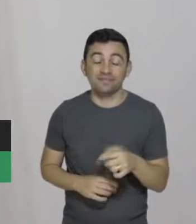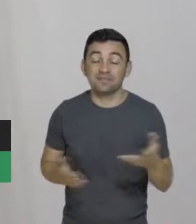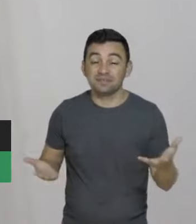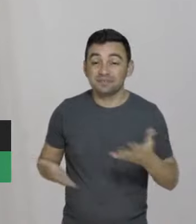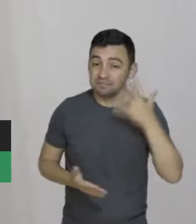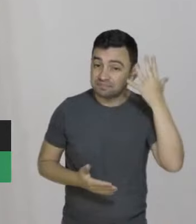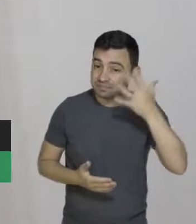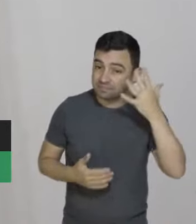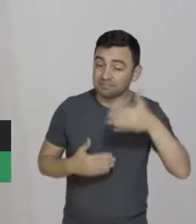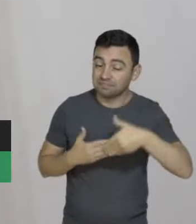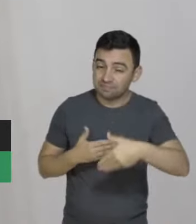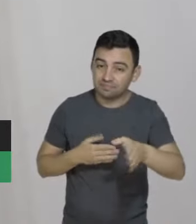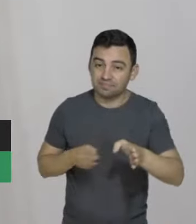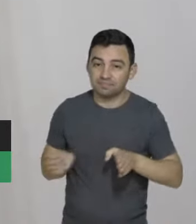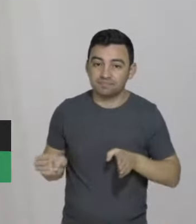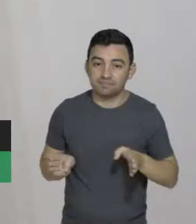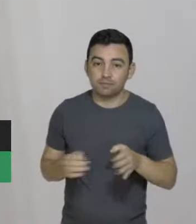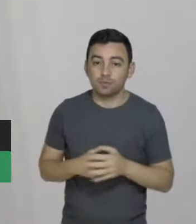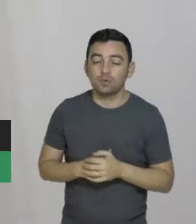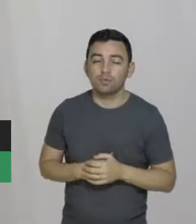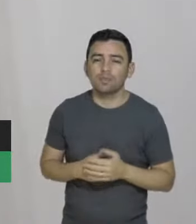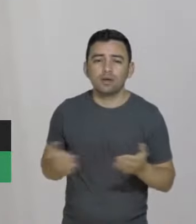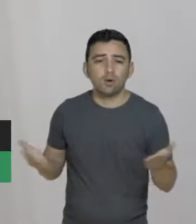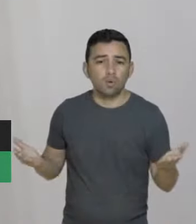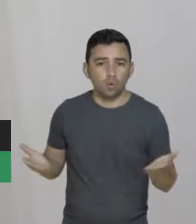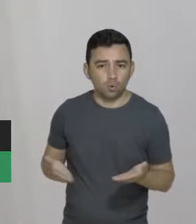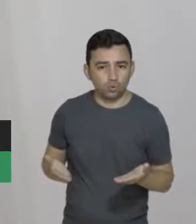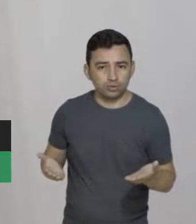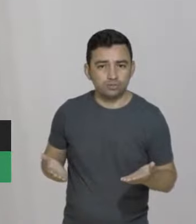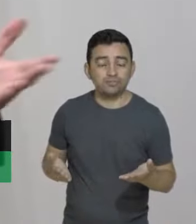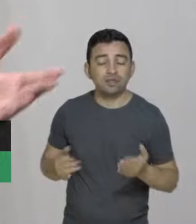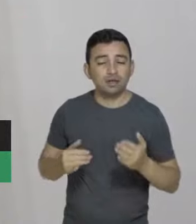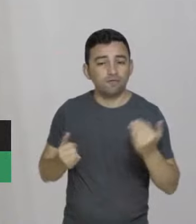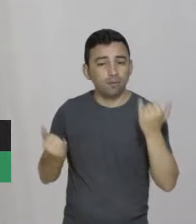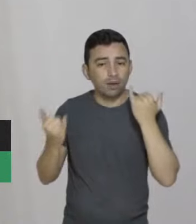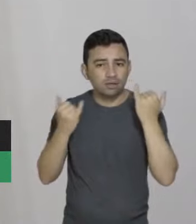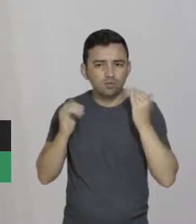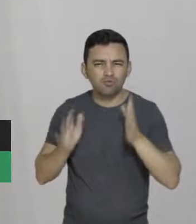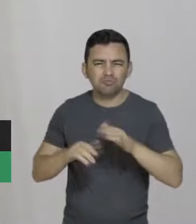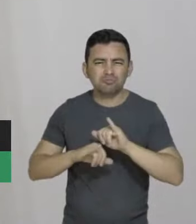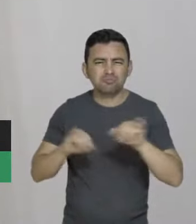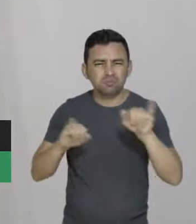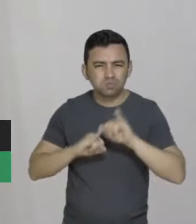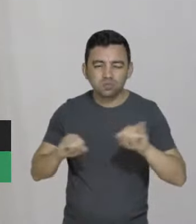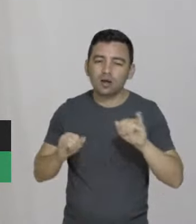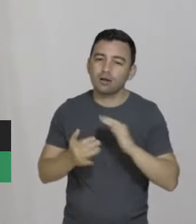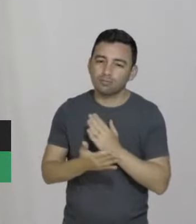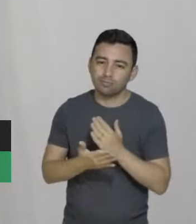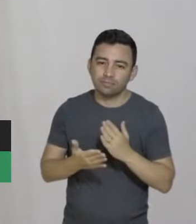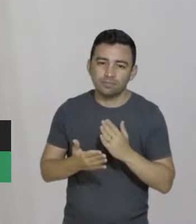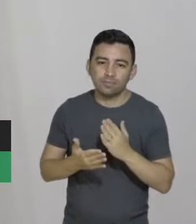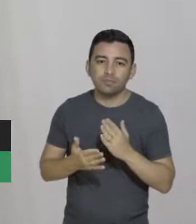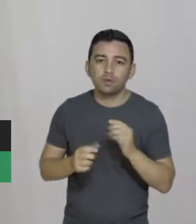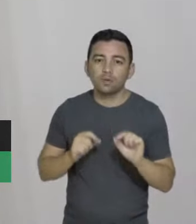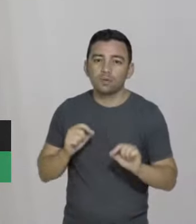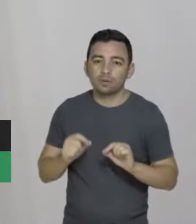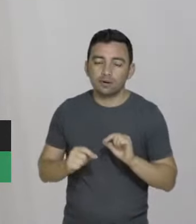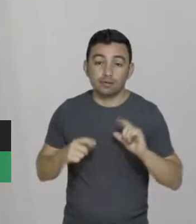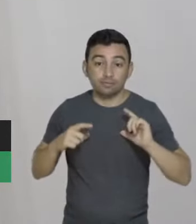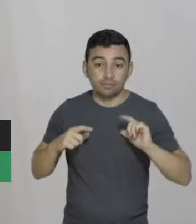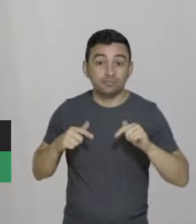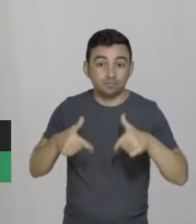uma legislatura e hoje trazendo a informação que já foi divulgada em alguns meios, da nossa frente, né,